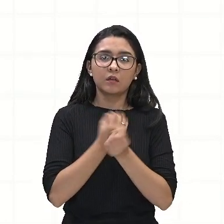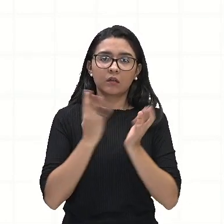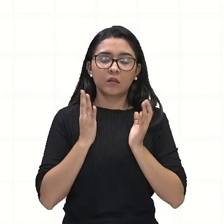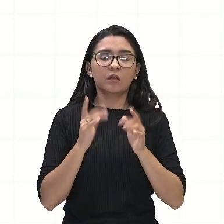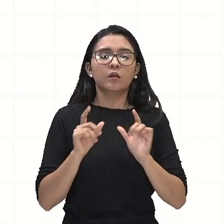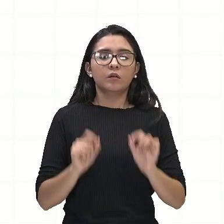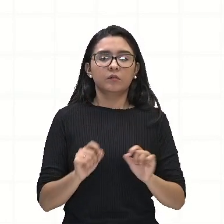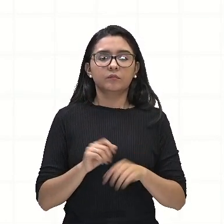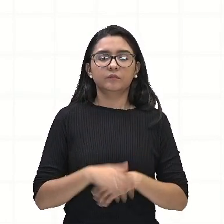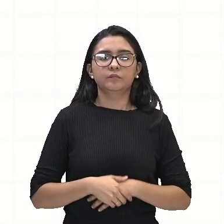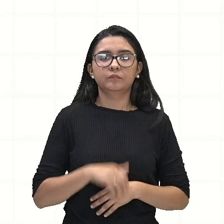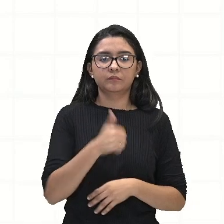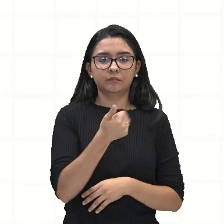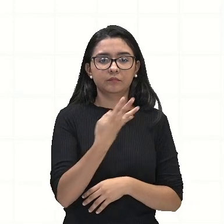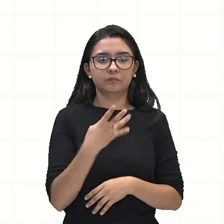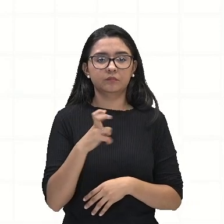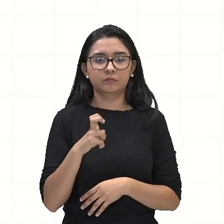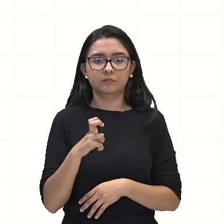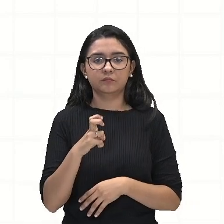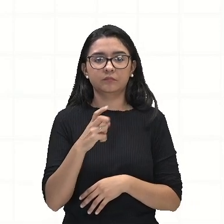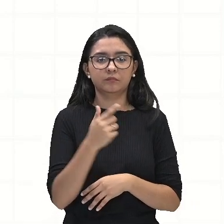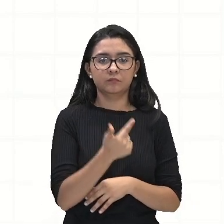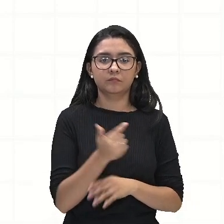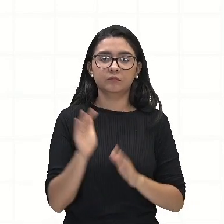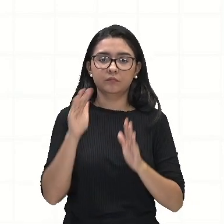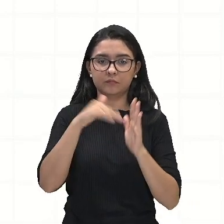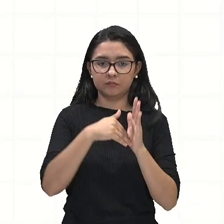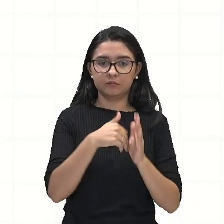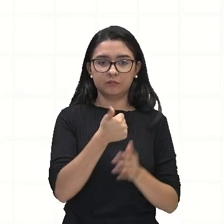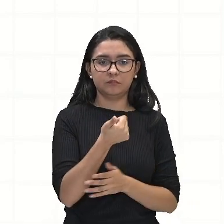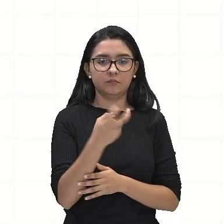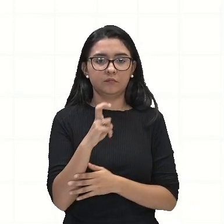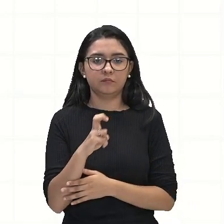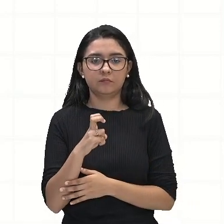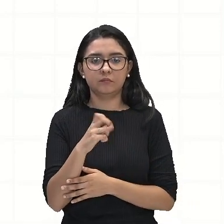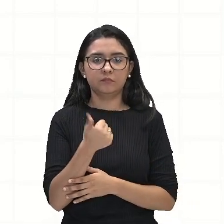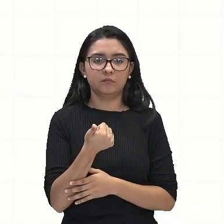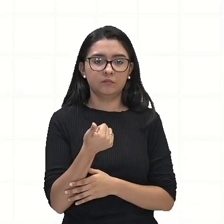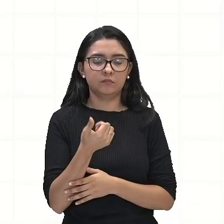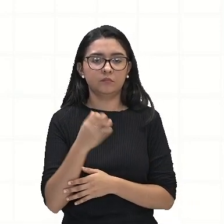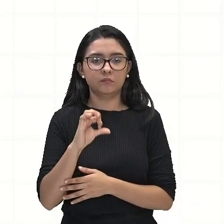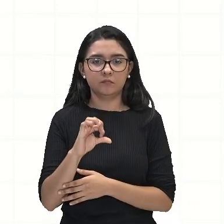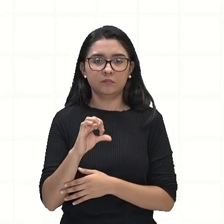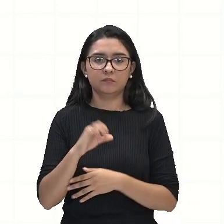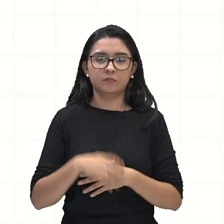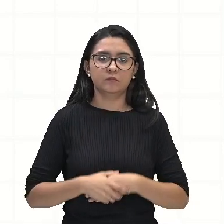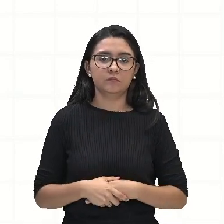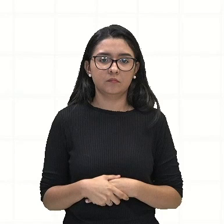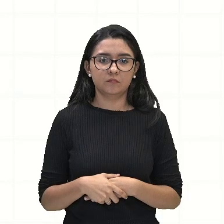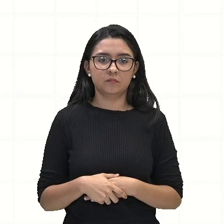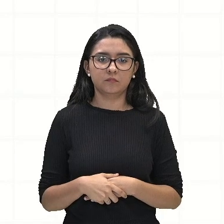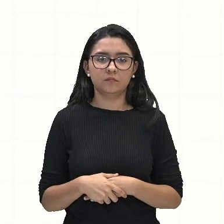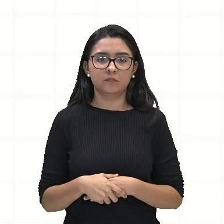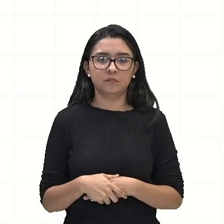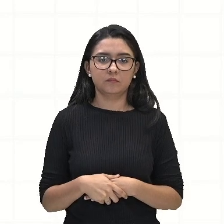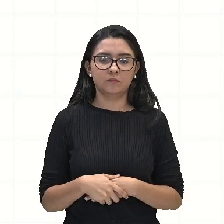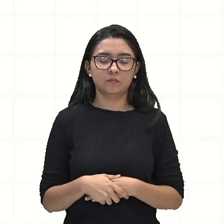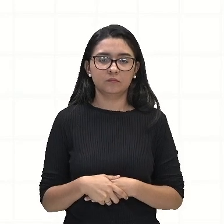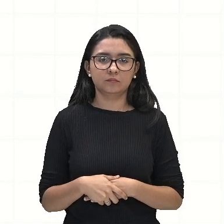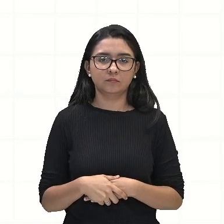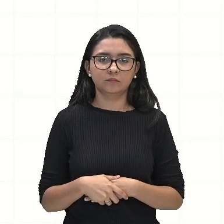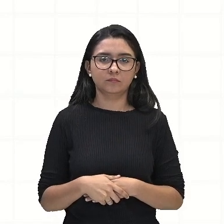1452 a 1519. Foi um pintor italiano e um dos maiores gênios do seu tempo.